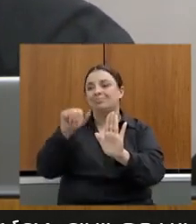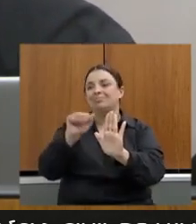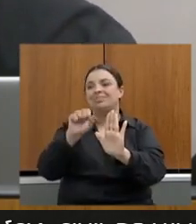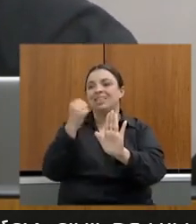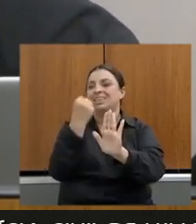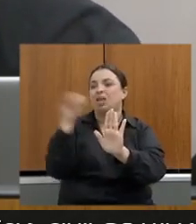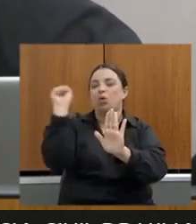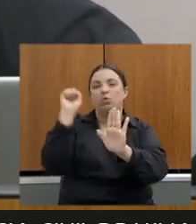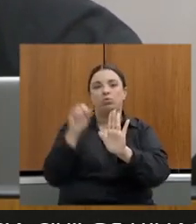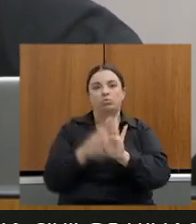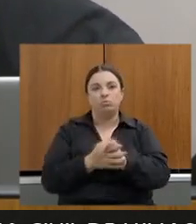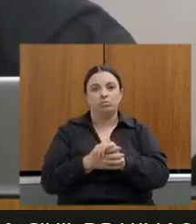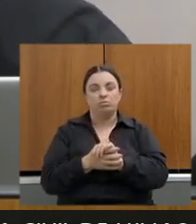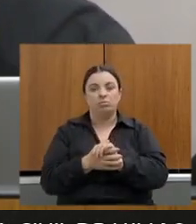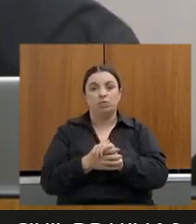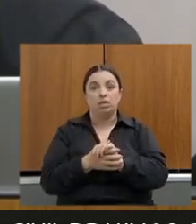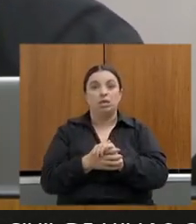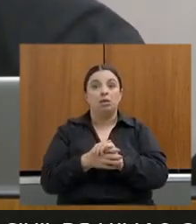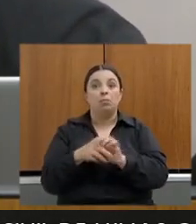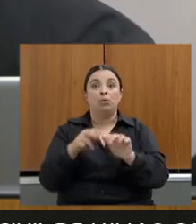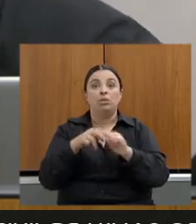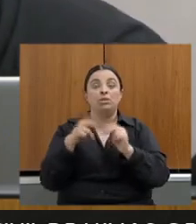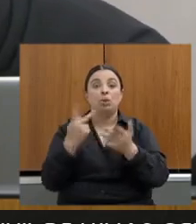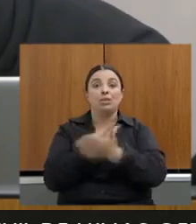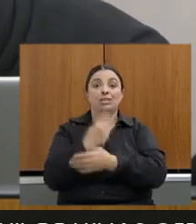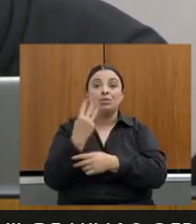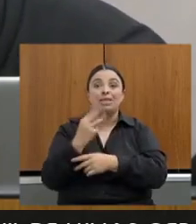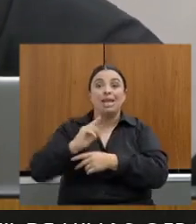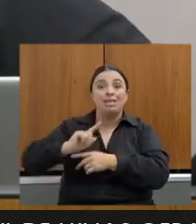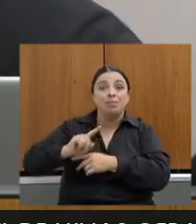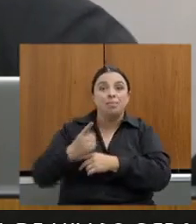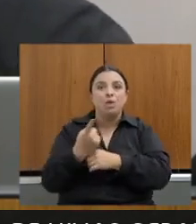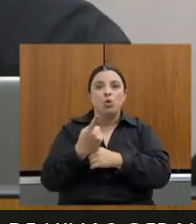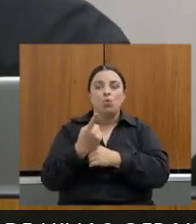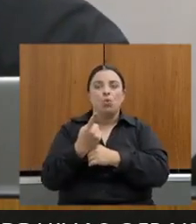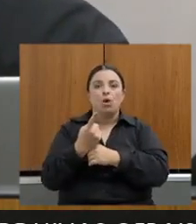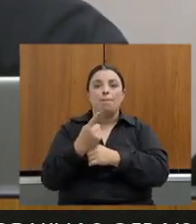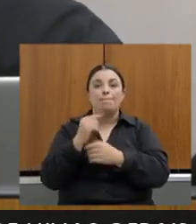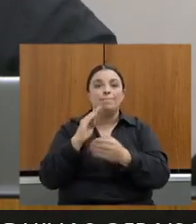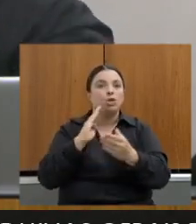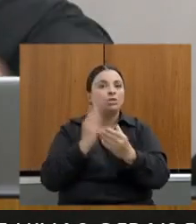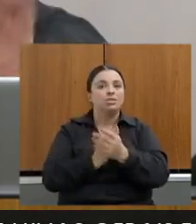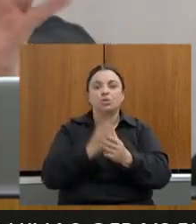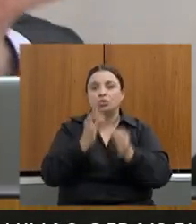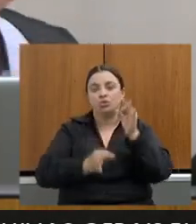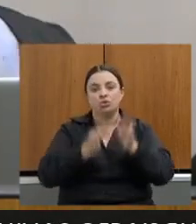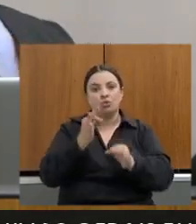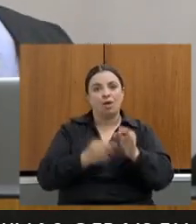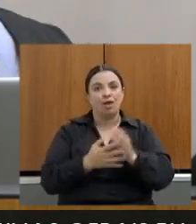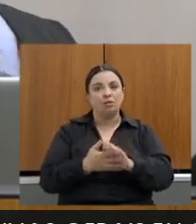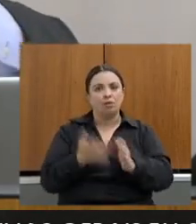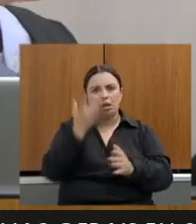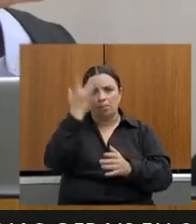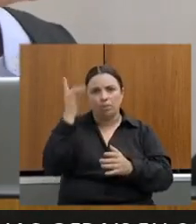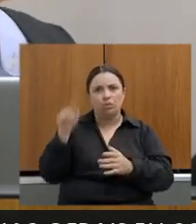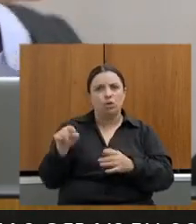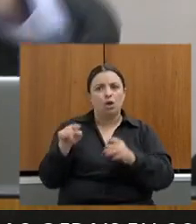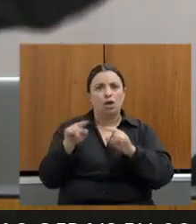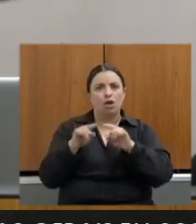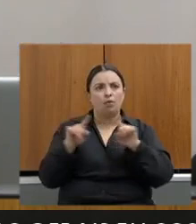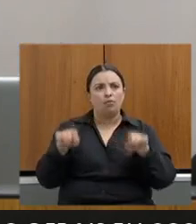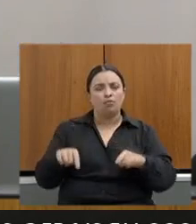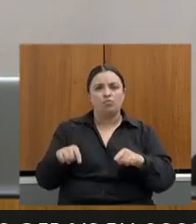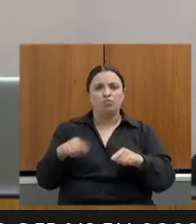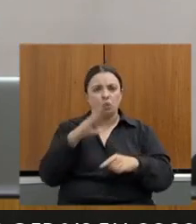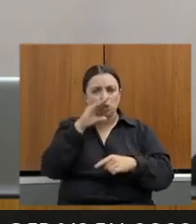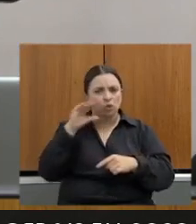promoções e sua do essa o servidor Sumatra o servidor porque se imagina-se bate o carimbo do não